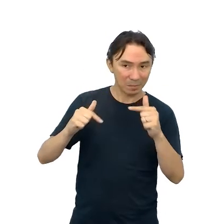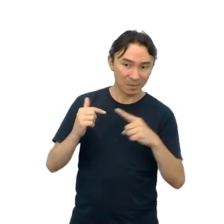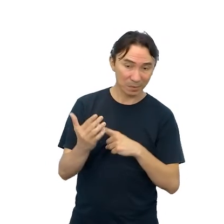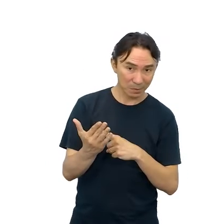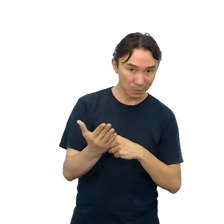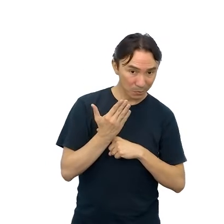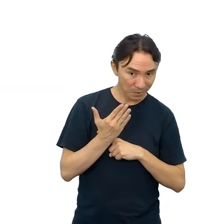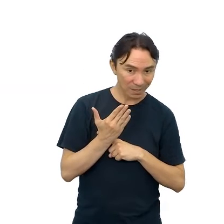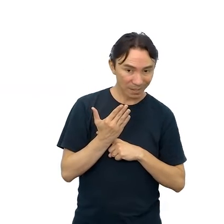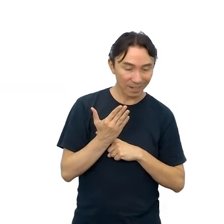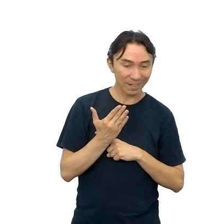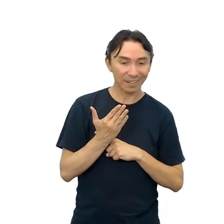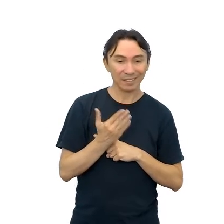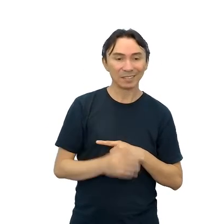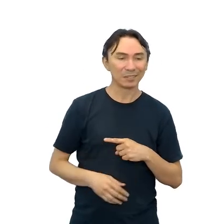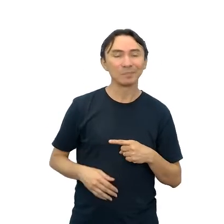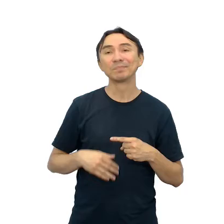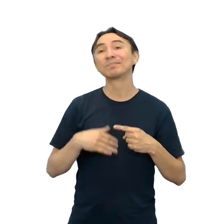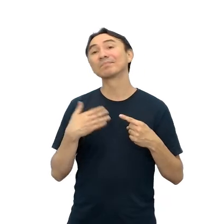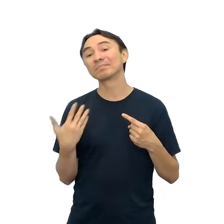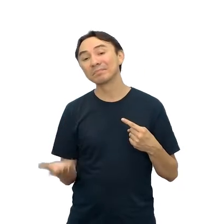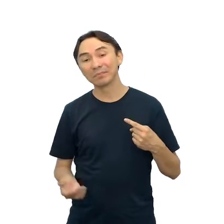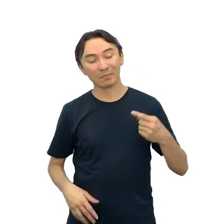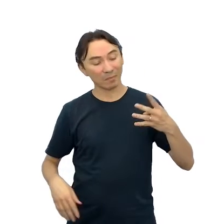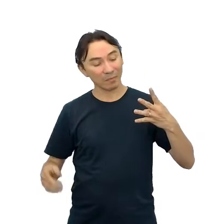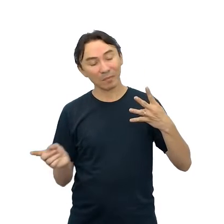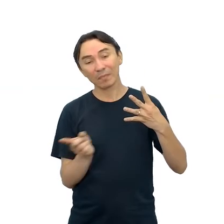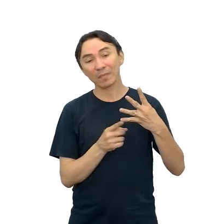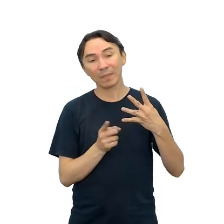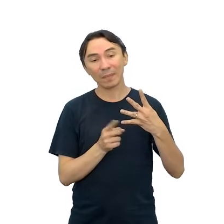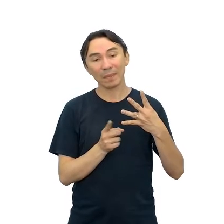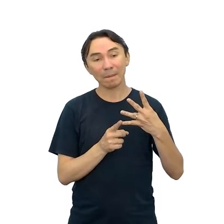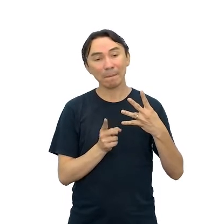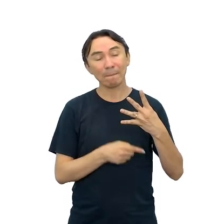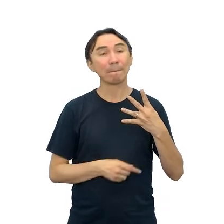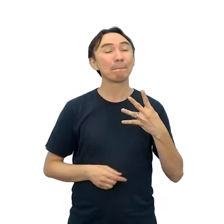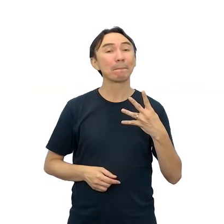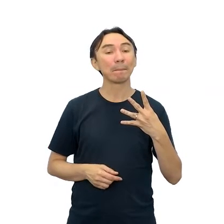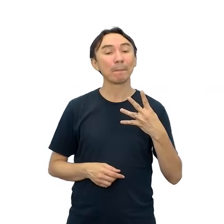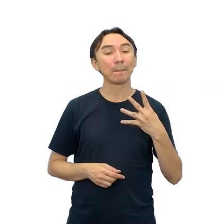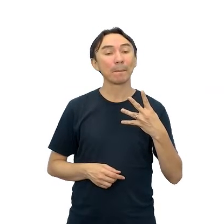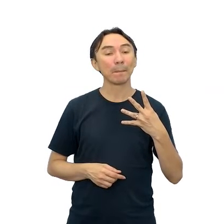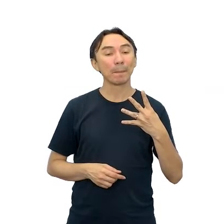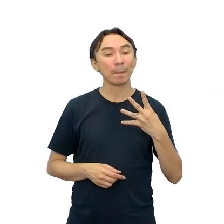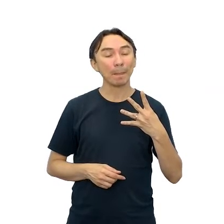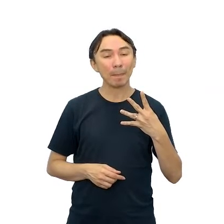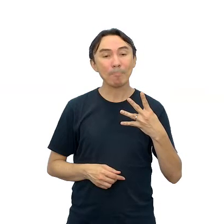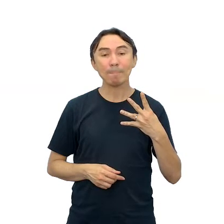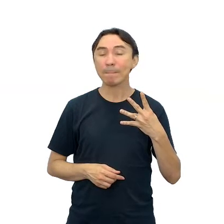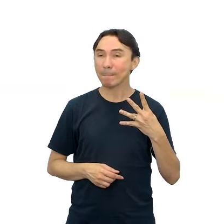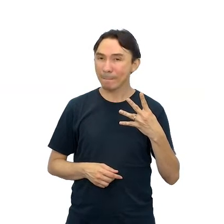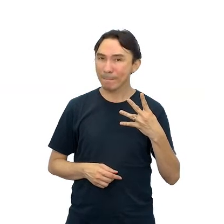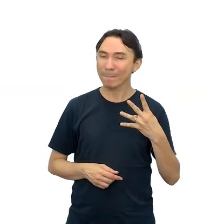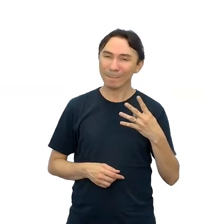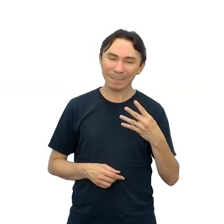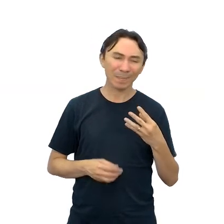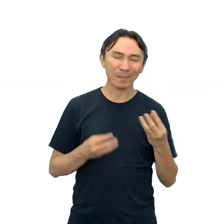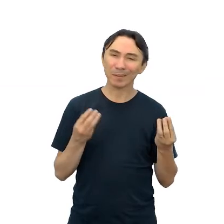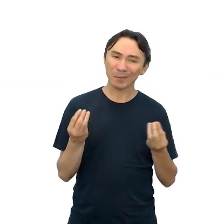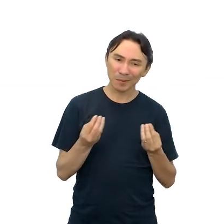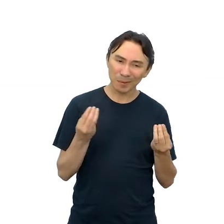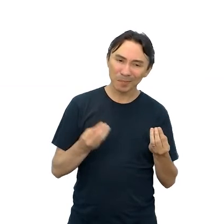processo, né? Como que, né, nós conseguimos voltar para o início